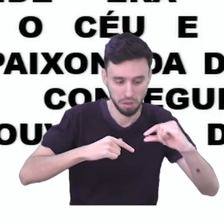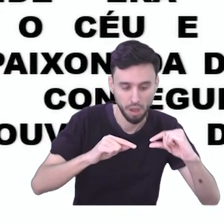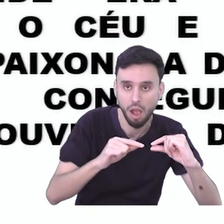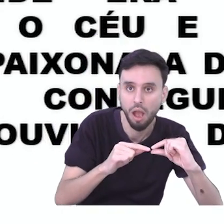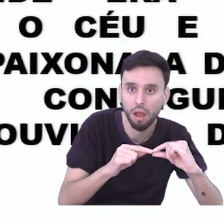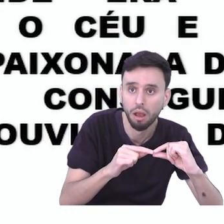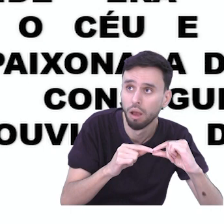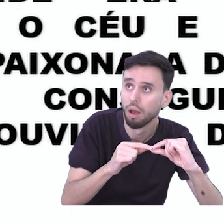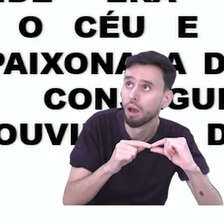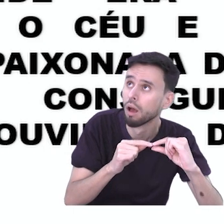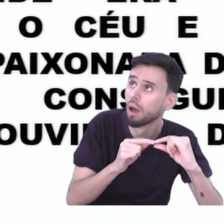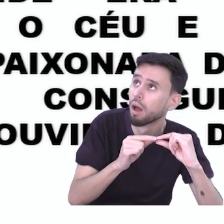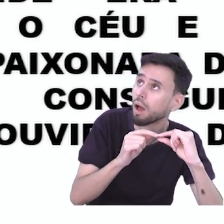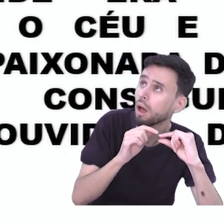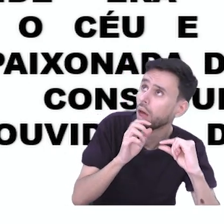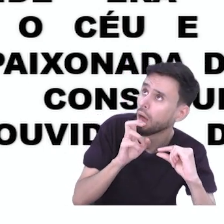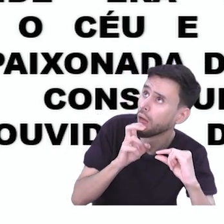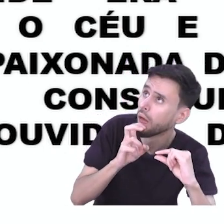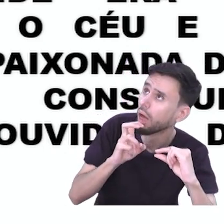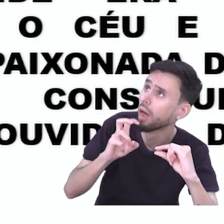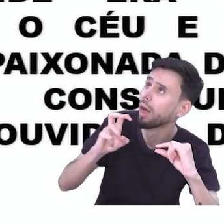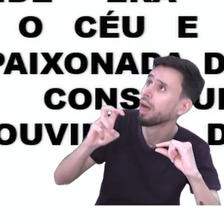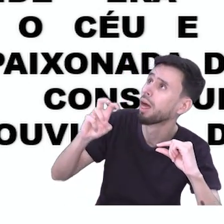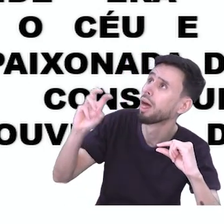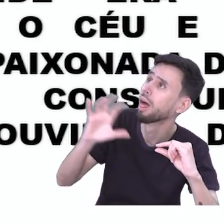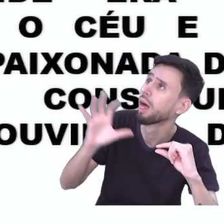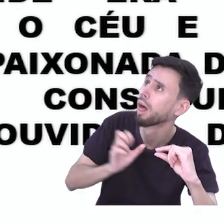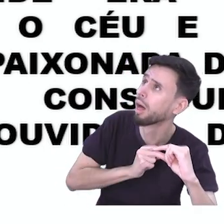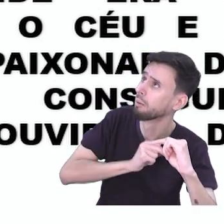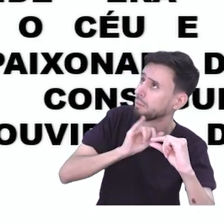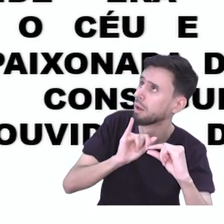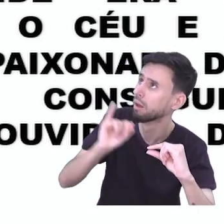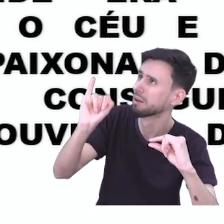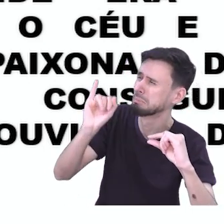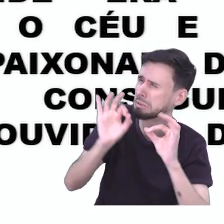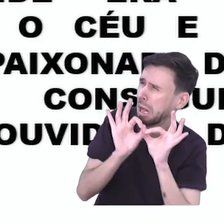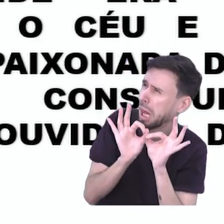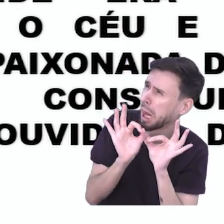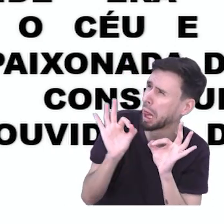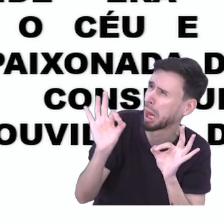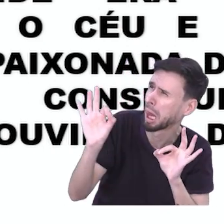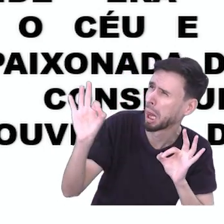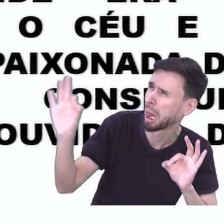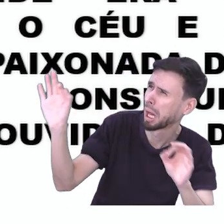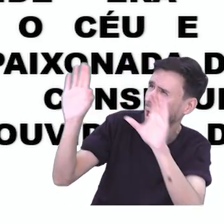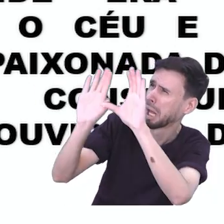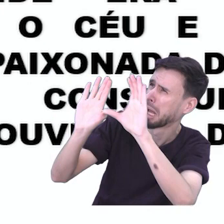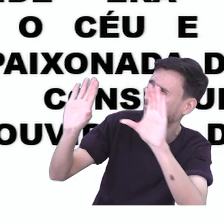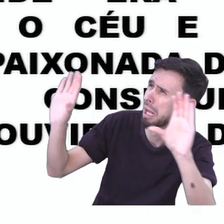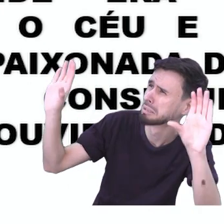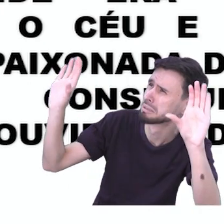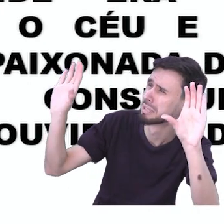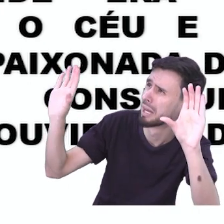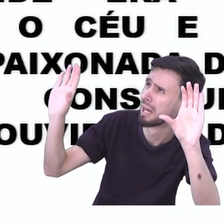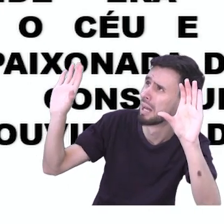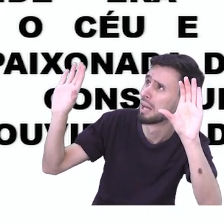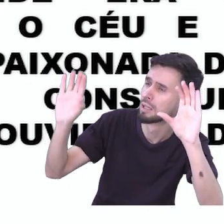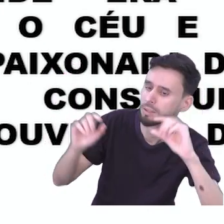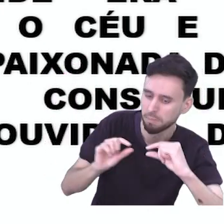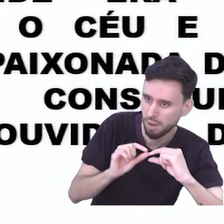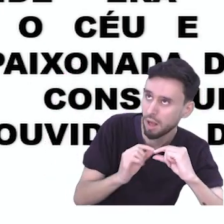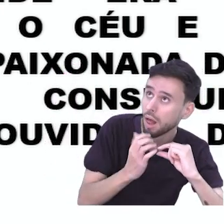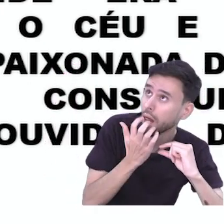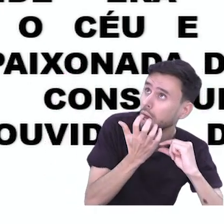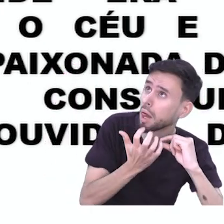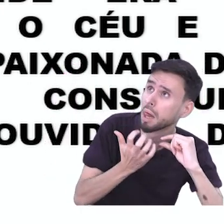Ari era declarar o seu amor a ela, mas grande era a distância entre o céu e a terra que a voz